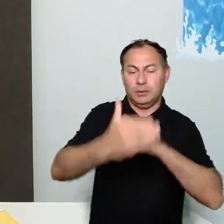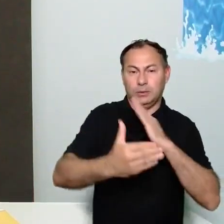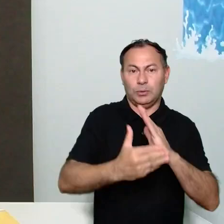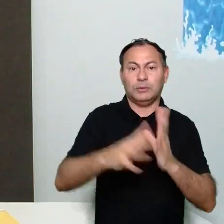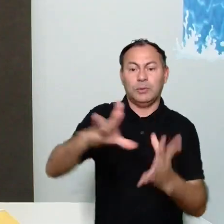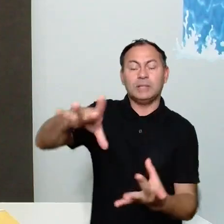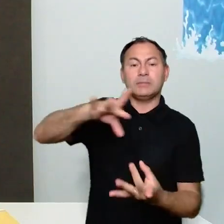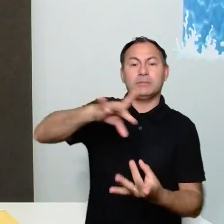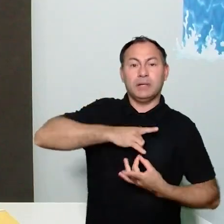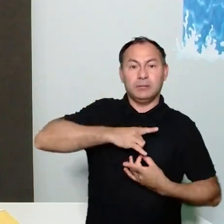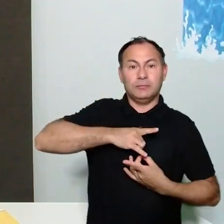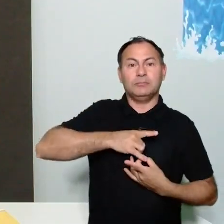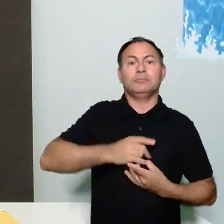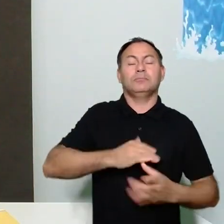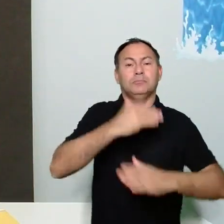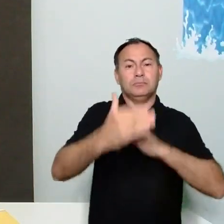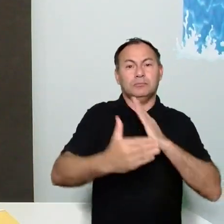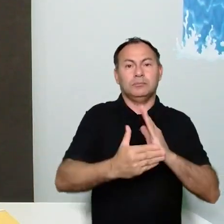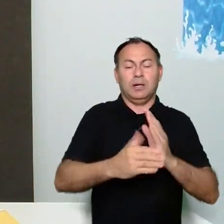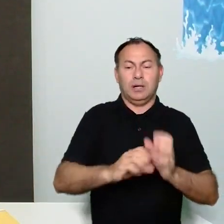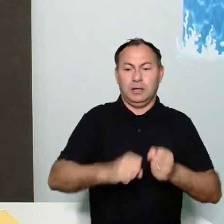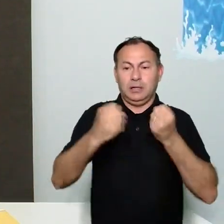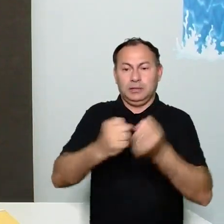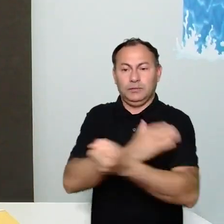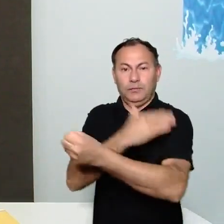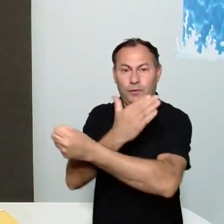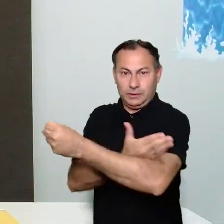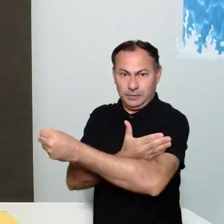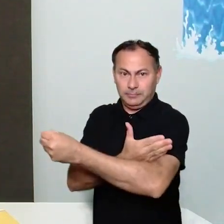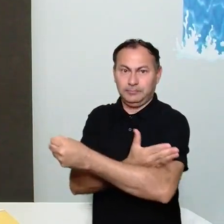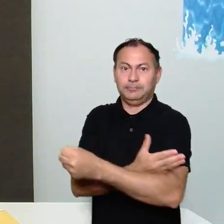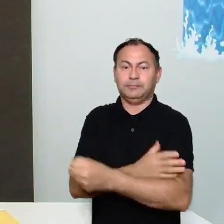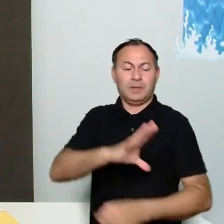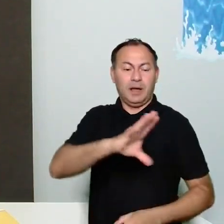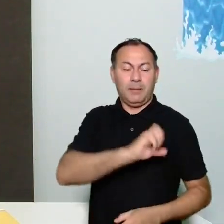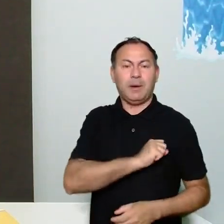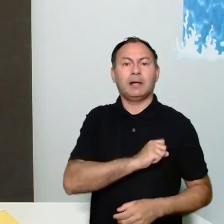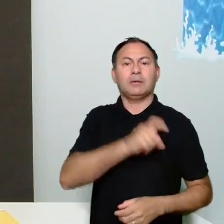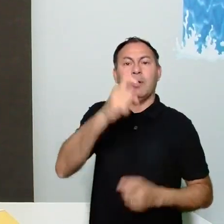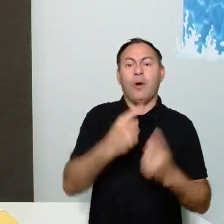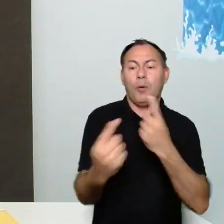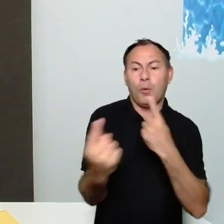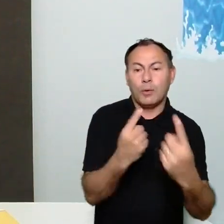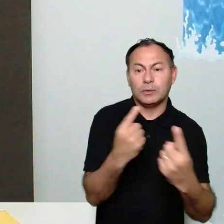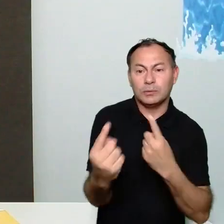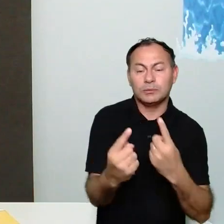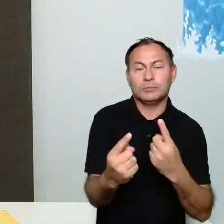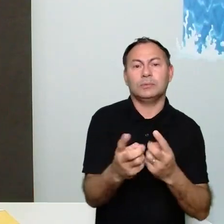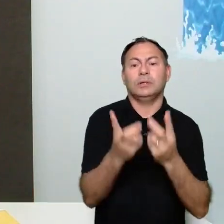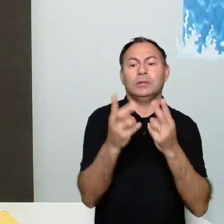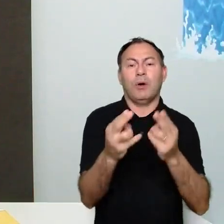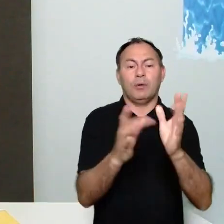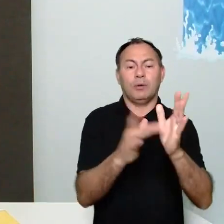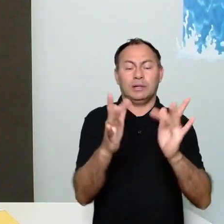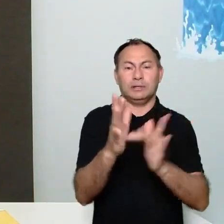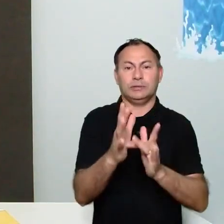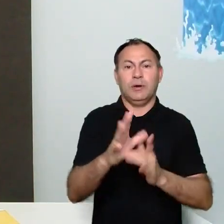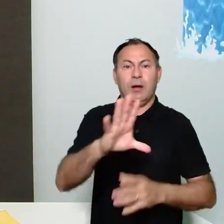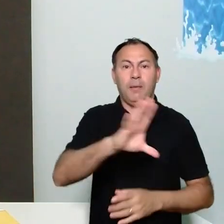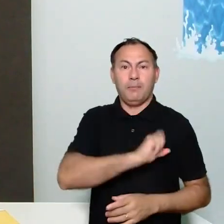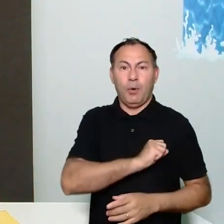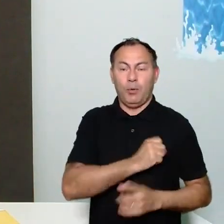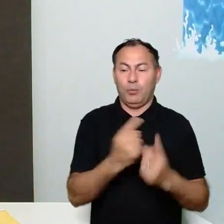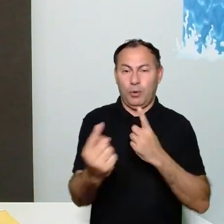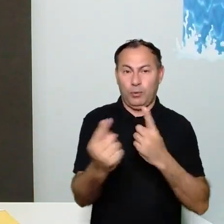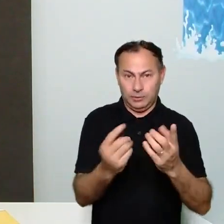alma, com todo o Espírito e com todas as forças. E amarem-se uns aos outros, como Cristo